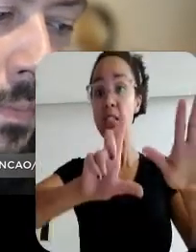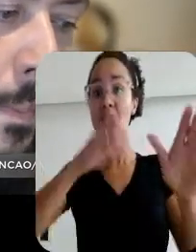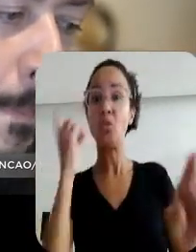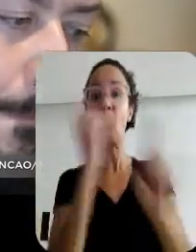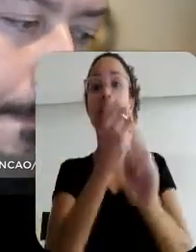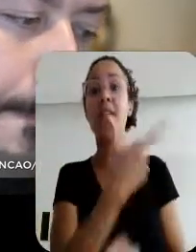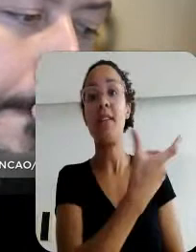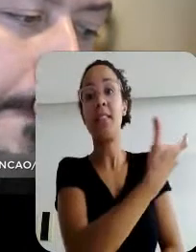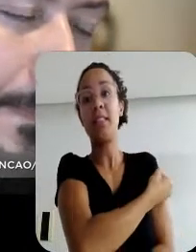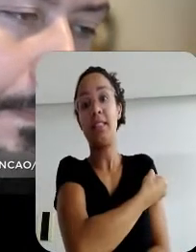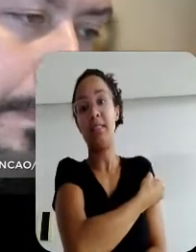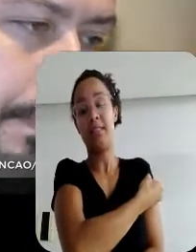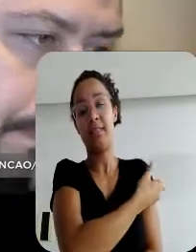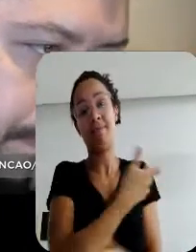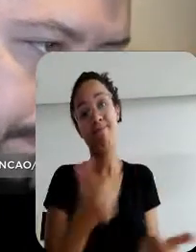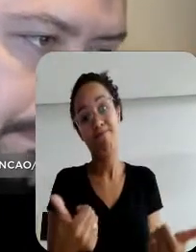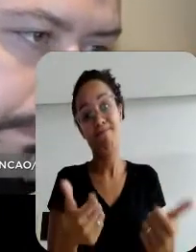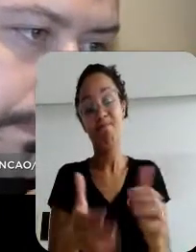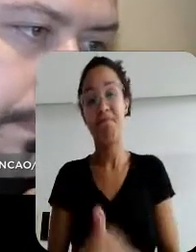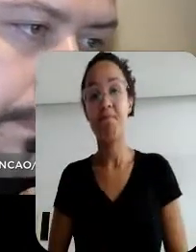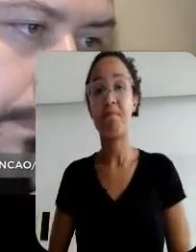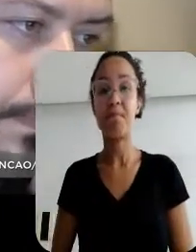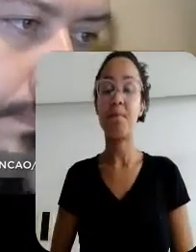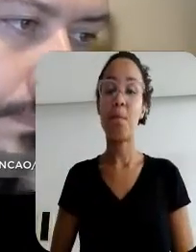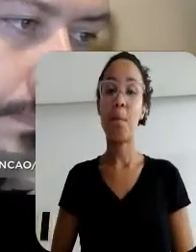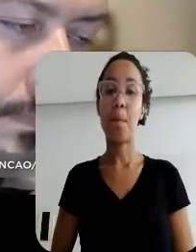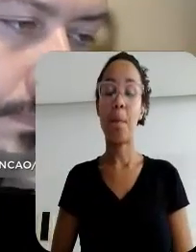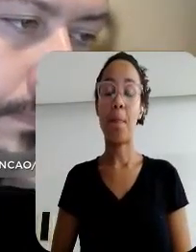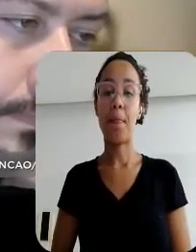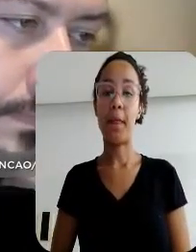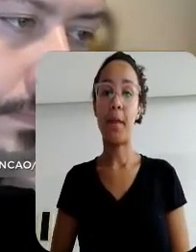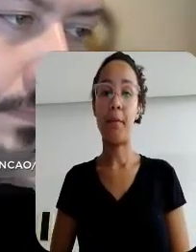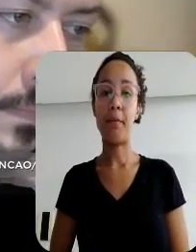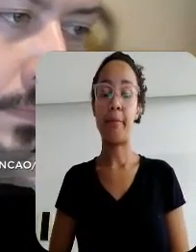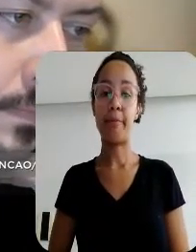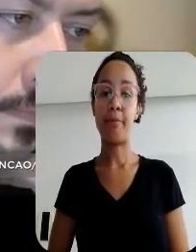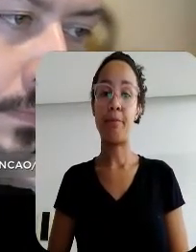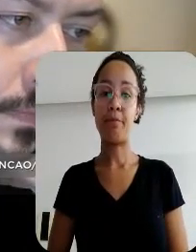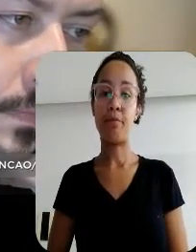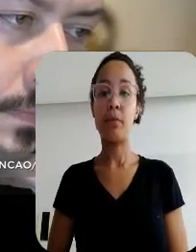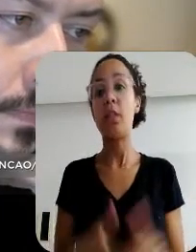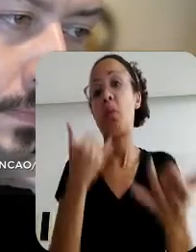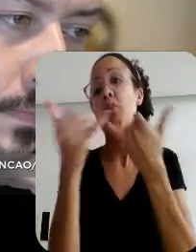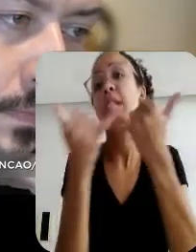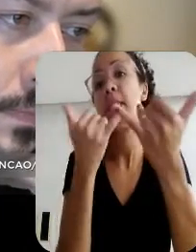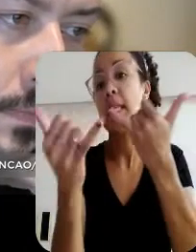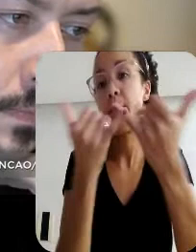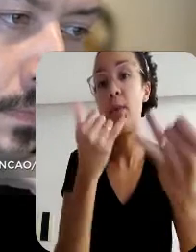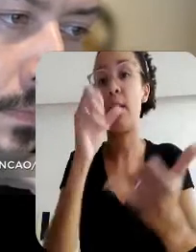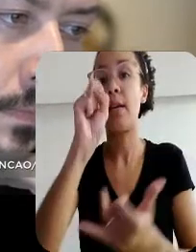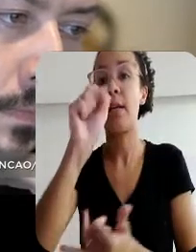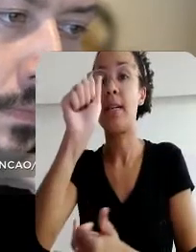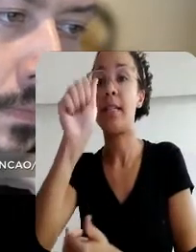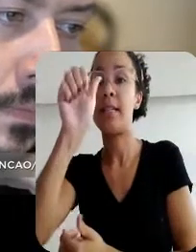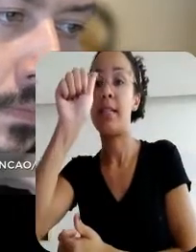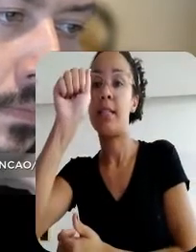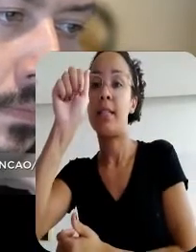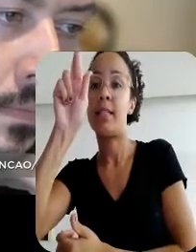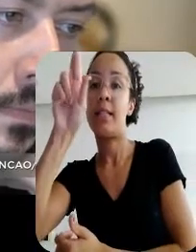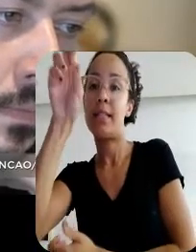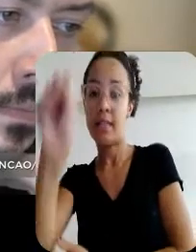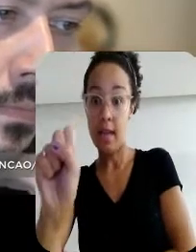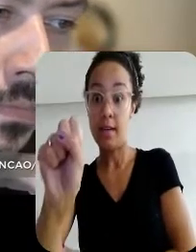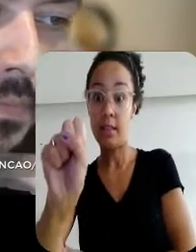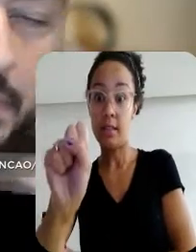Por exemplo, a SARS era uma variação da gripe, mas que veio da onde? Então, a SARS, ela não é bem parecida com a gripe, não. Tem um outro vírus